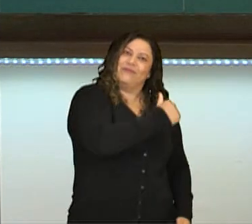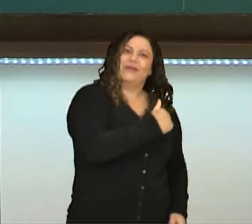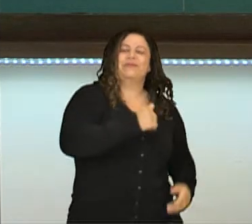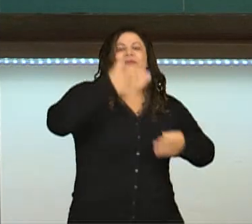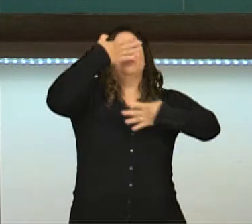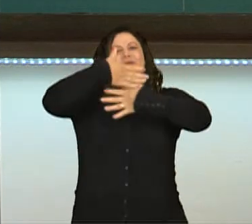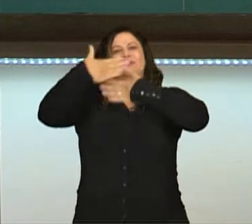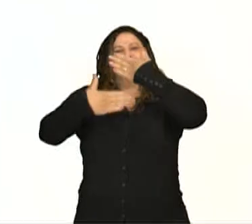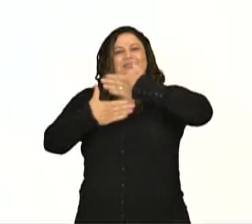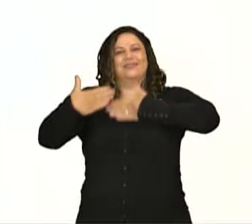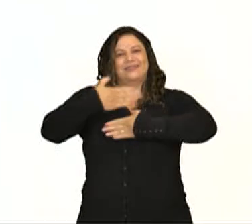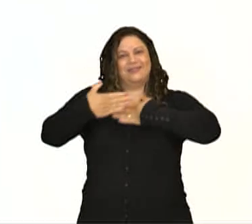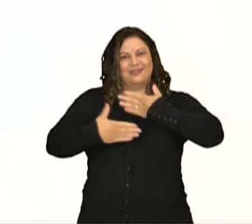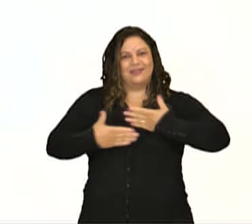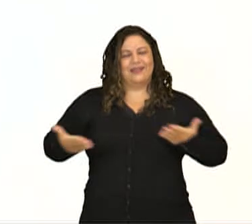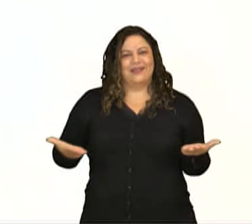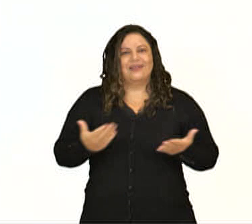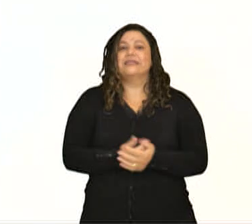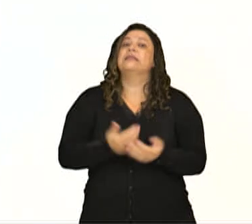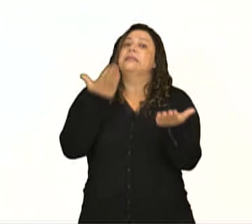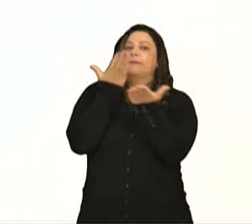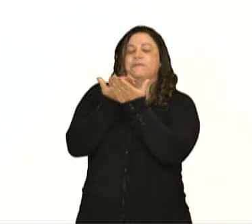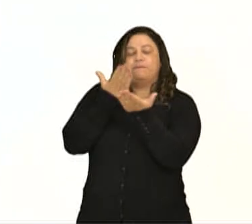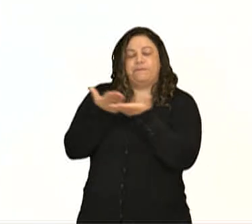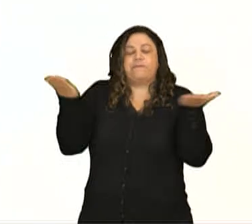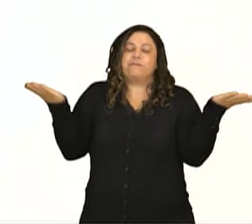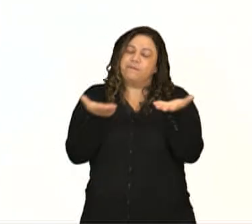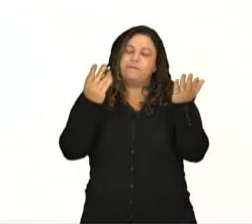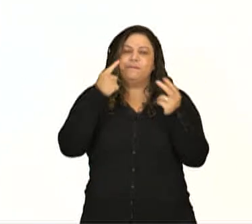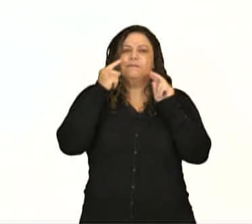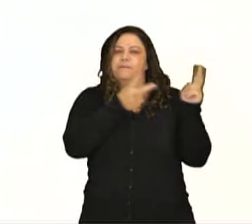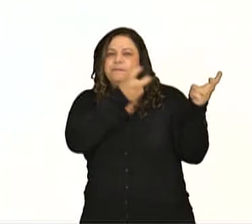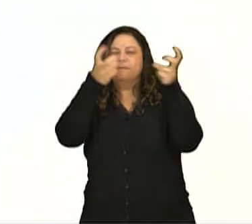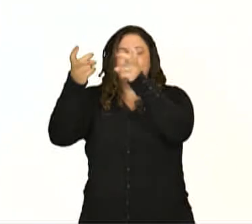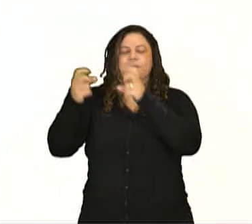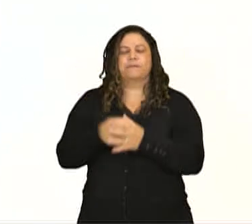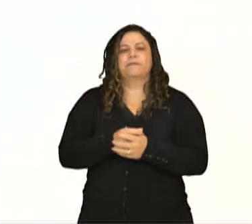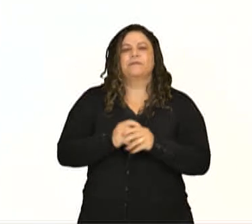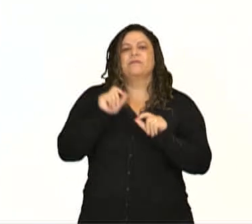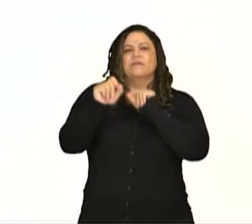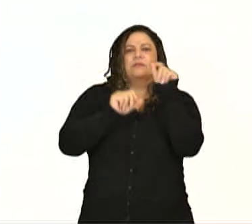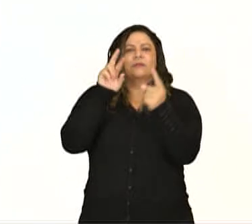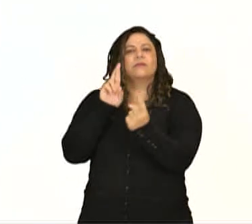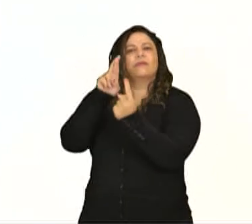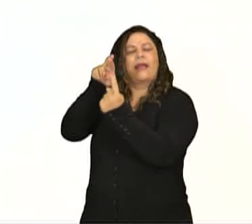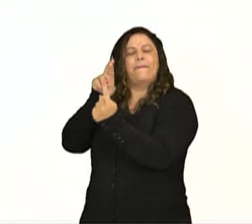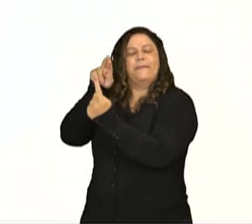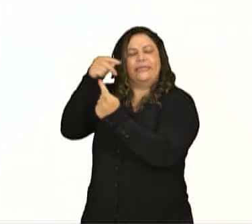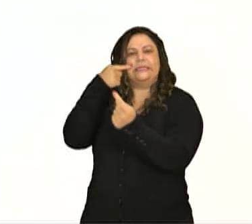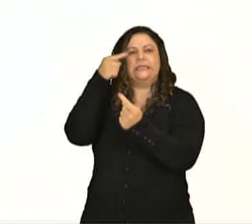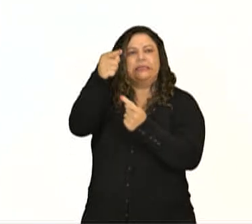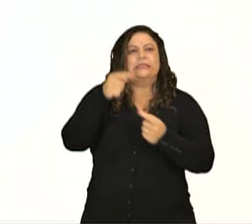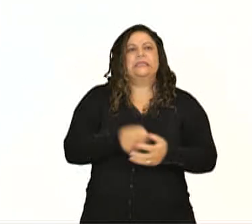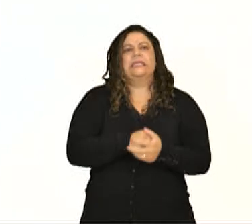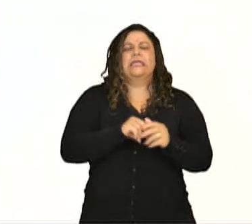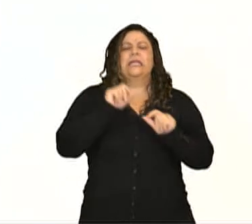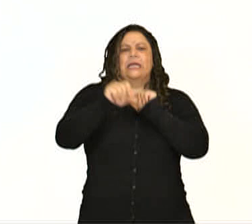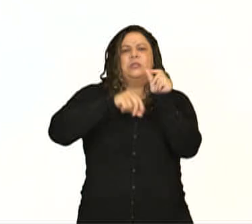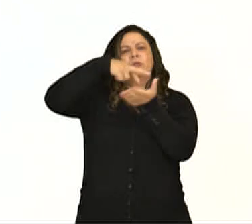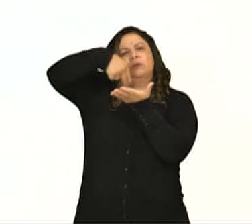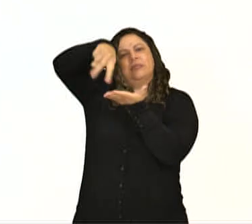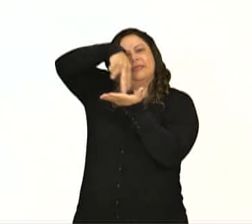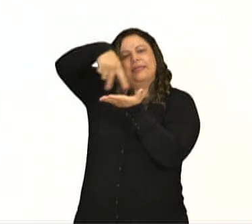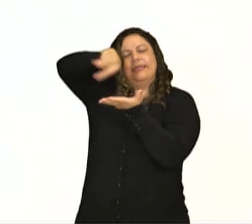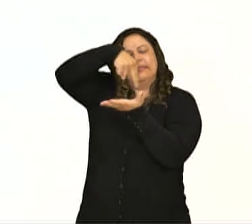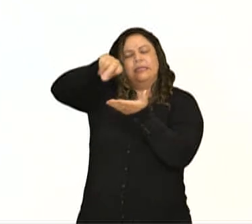slides. Então, nessa aula nós vamos reconhecer algumas formas representativas da cumbia e da rumba, o que são